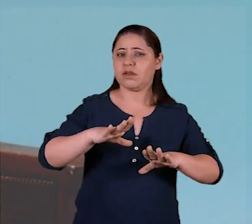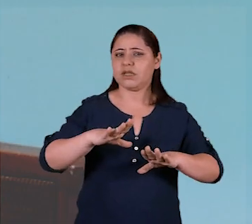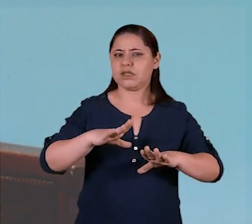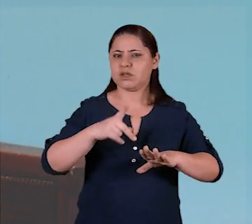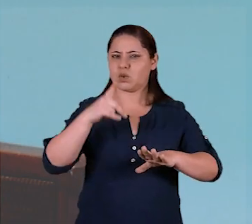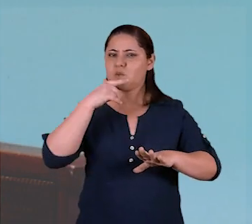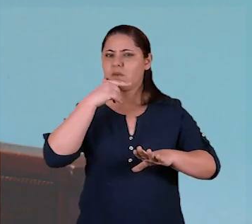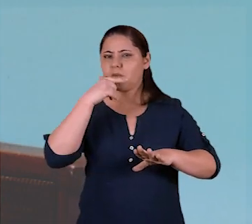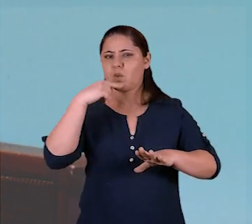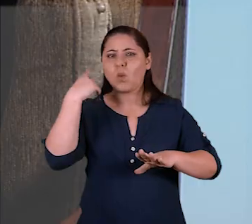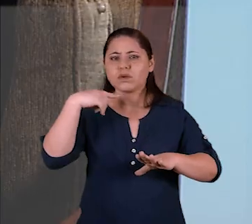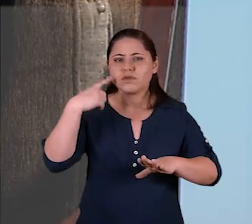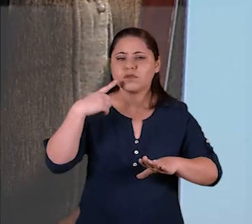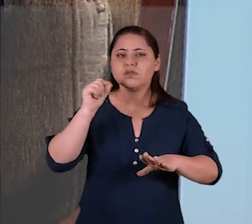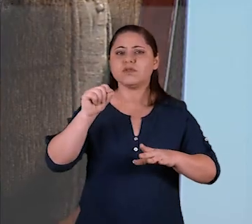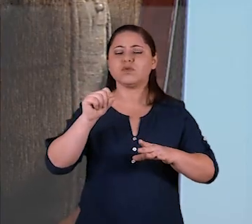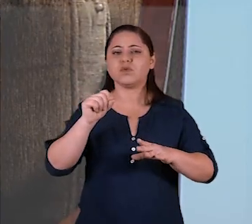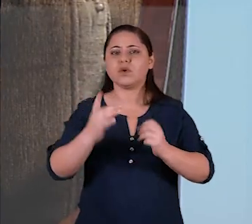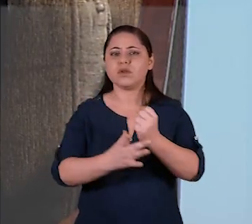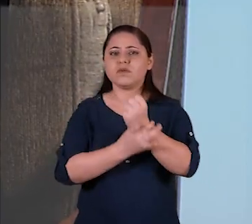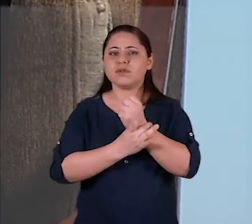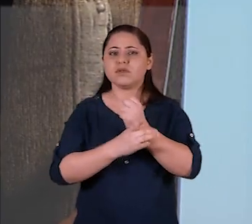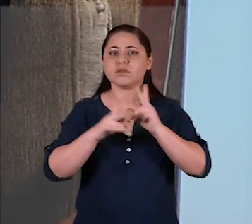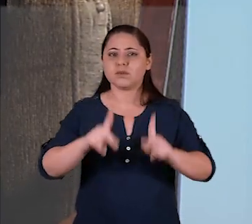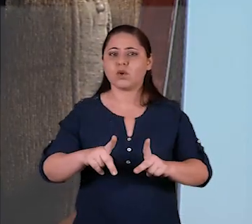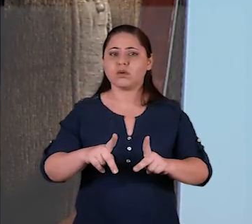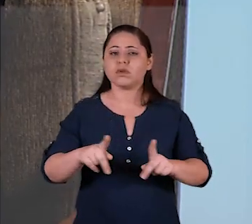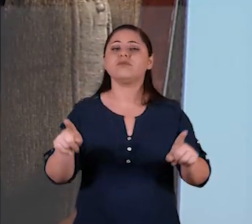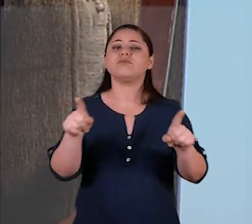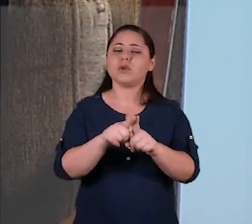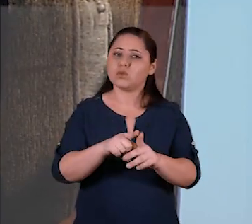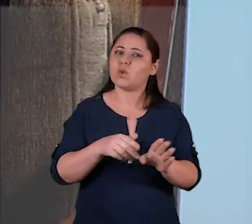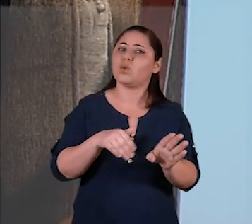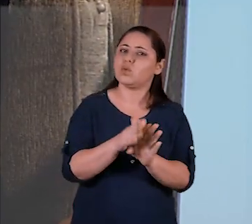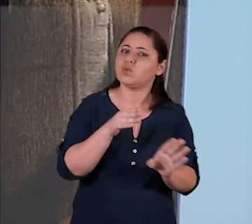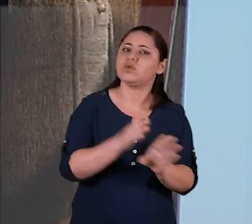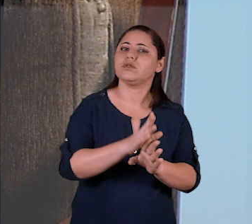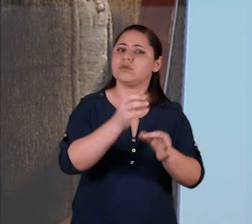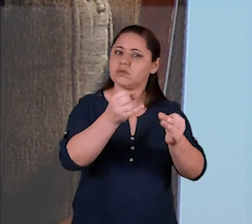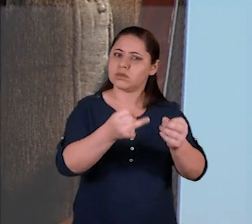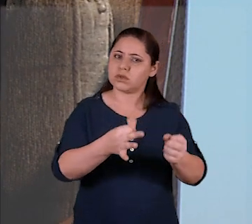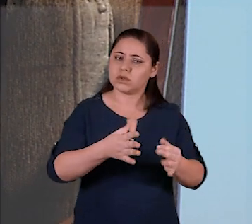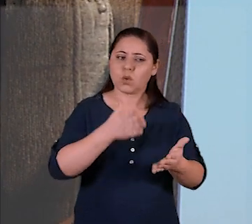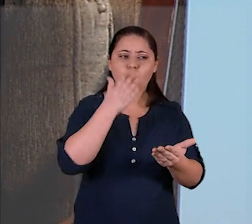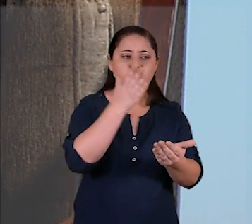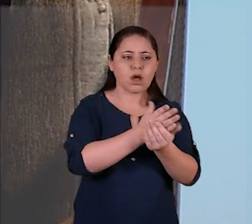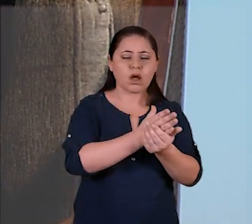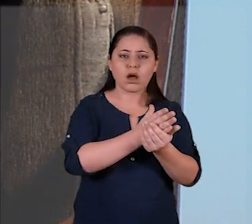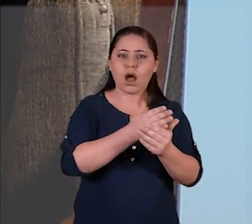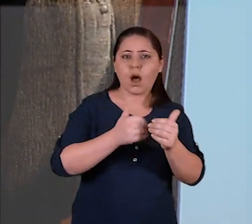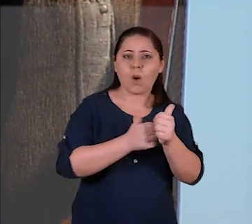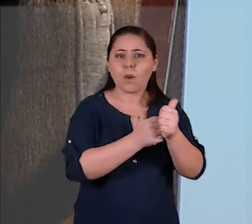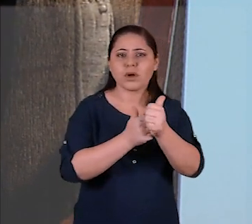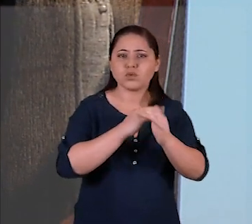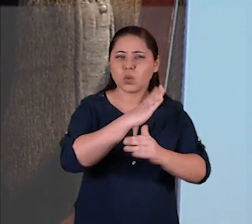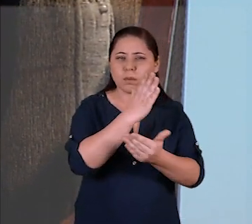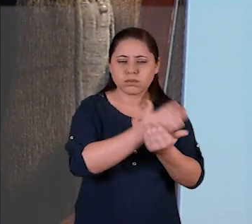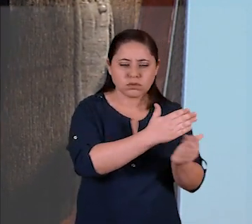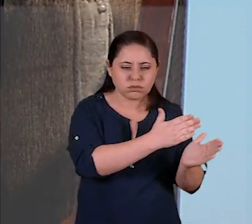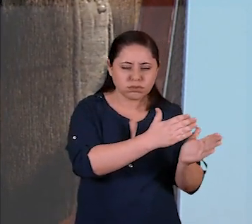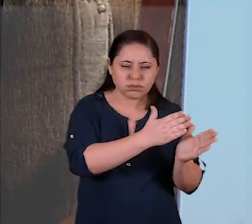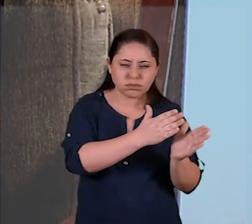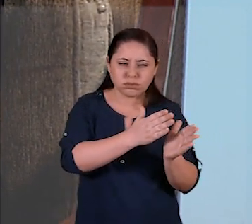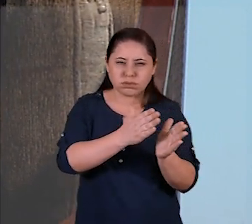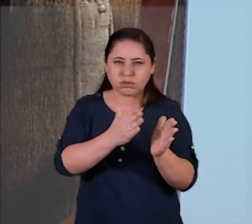casa. Então, o advogado e a defensoria pública entra nesse momento também. Além de fazermos todo o acompanhamento do processo criminal, então ela vai